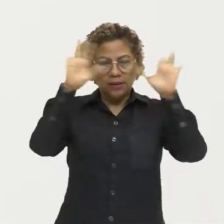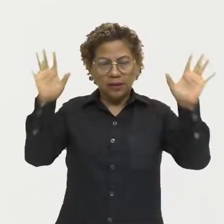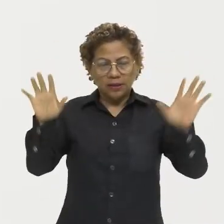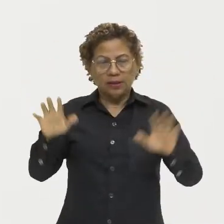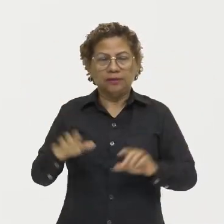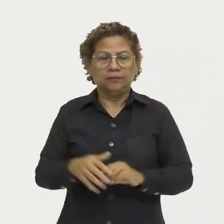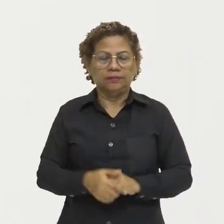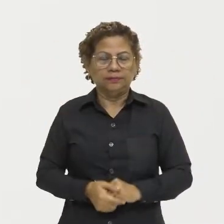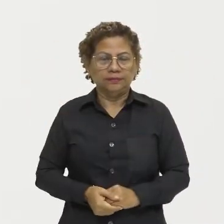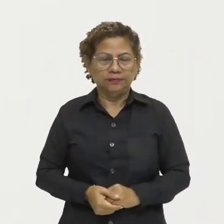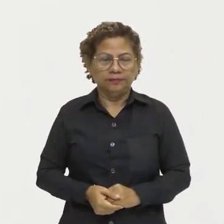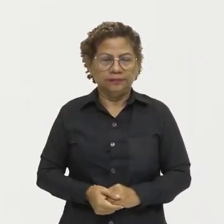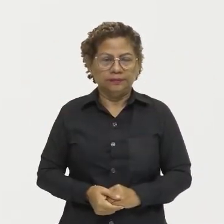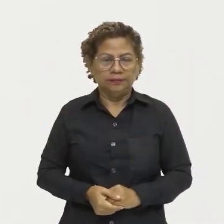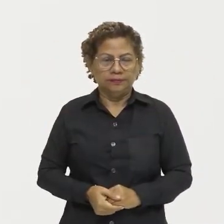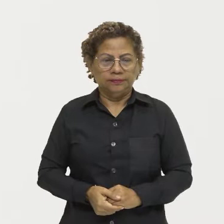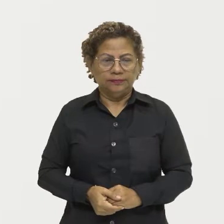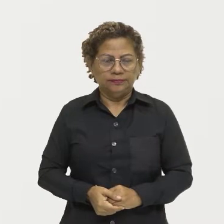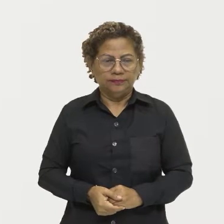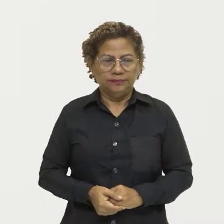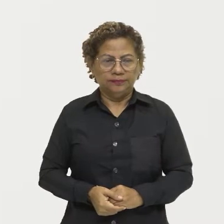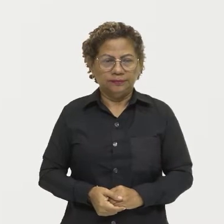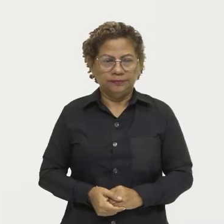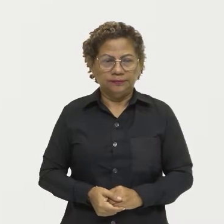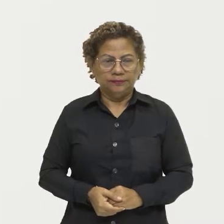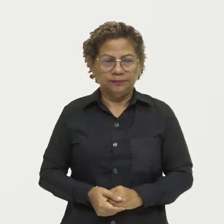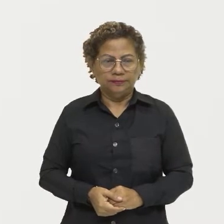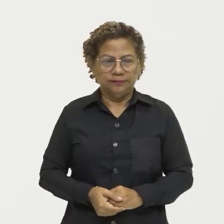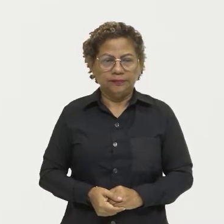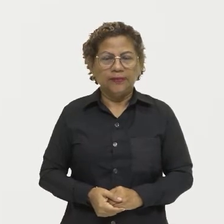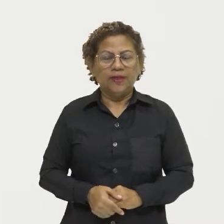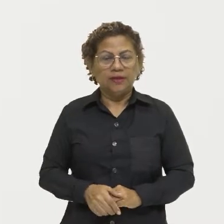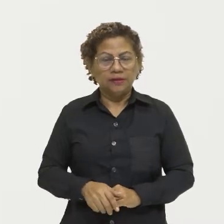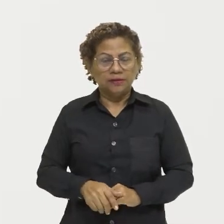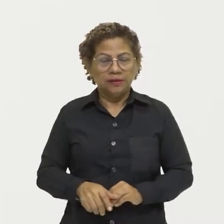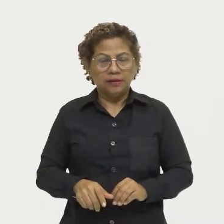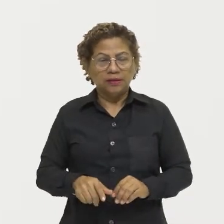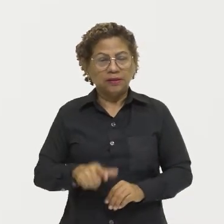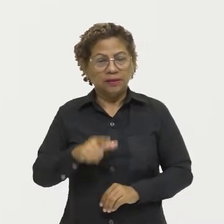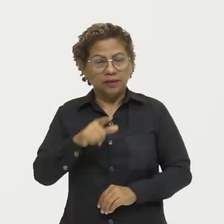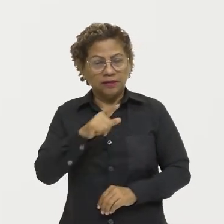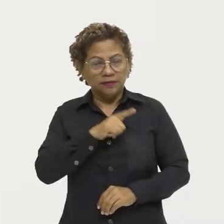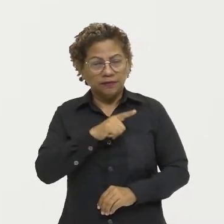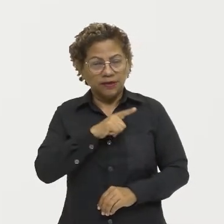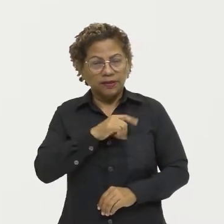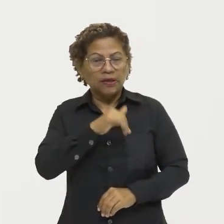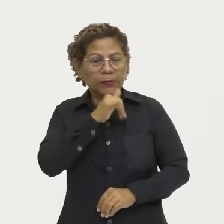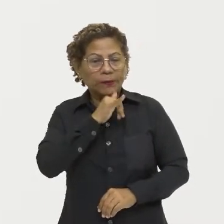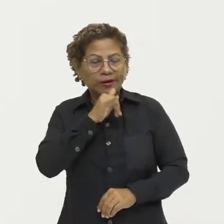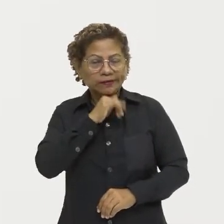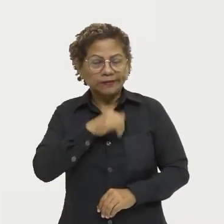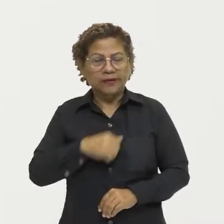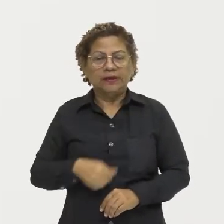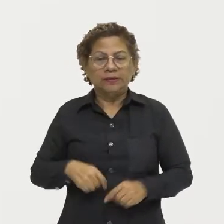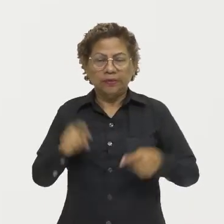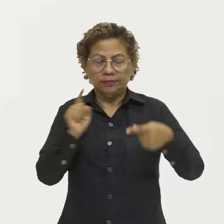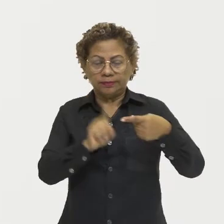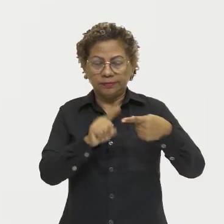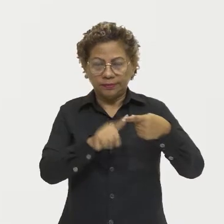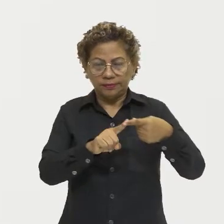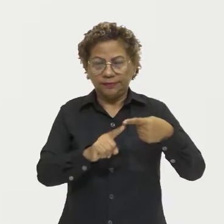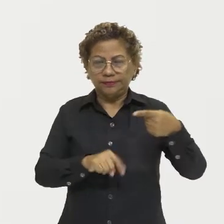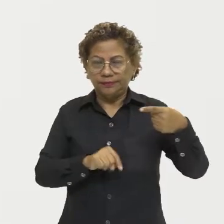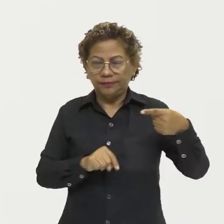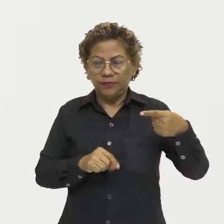Ok? Então, nós vamos ver um exemplo do texto jornalístico. Vamos ver como é que